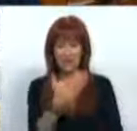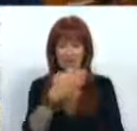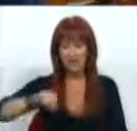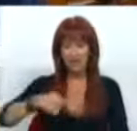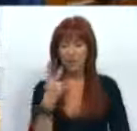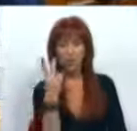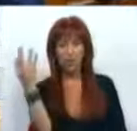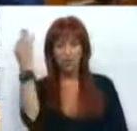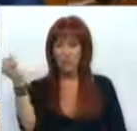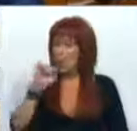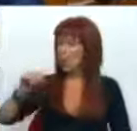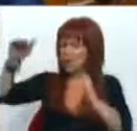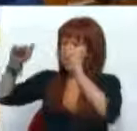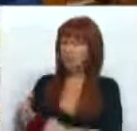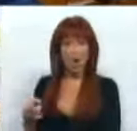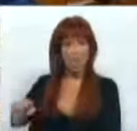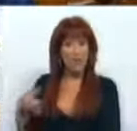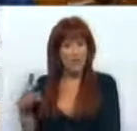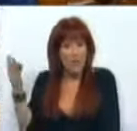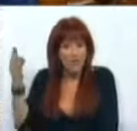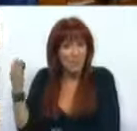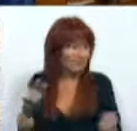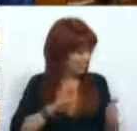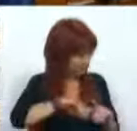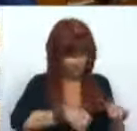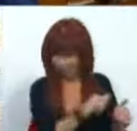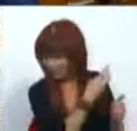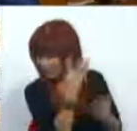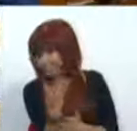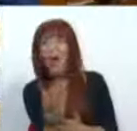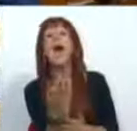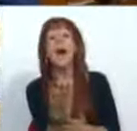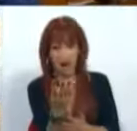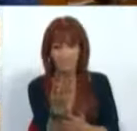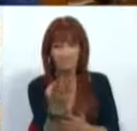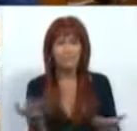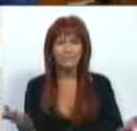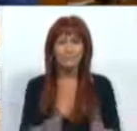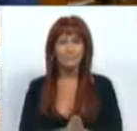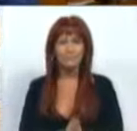17,2% contra o objetivo de reduzir 9,5%. E é por tudo isto